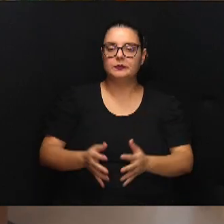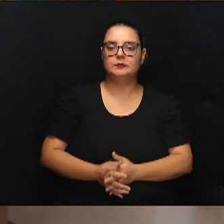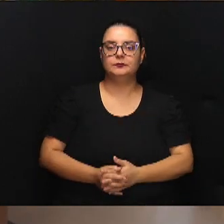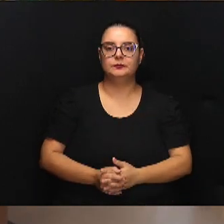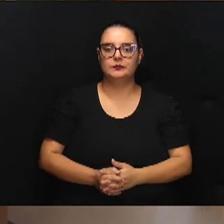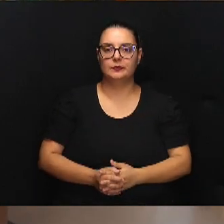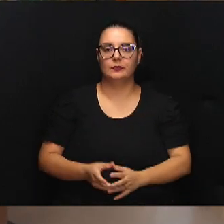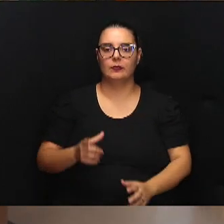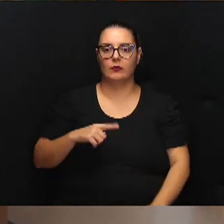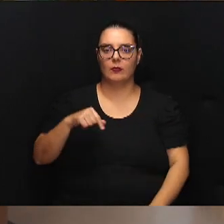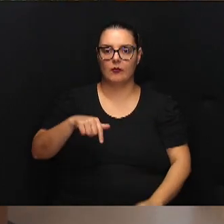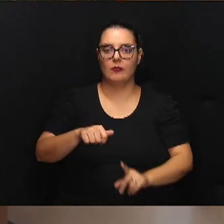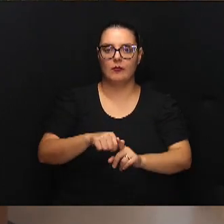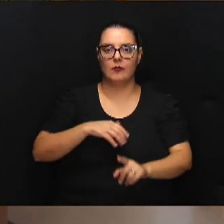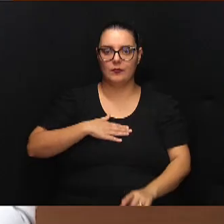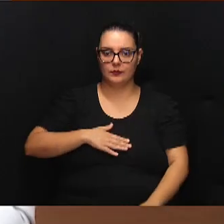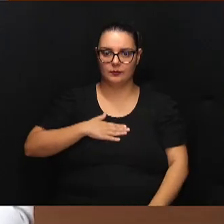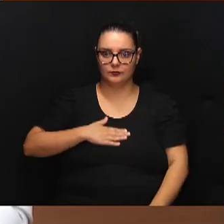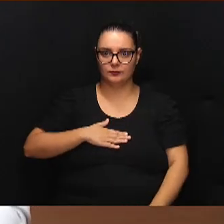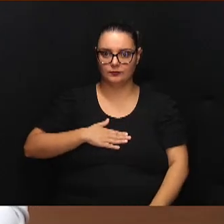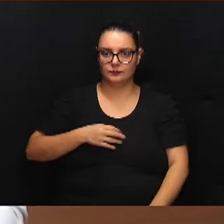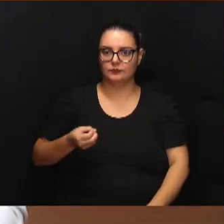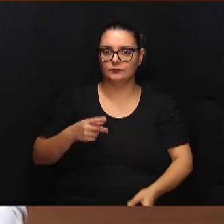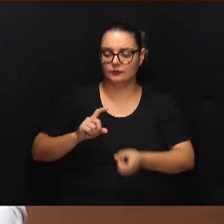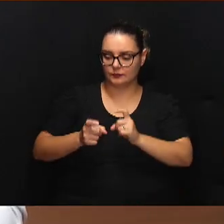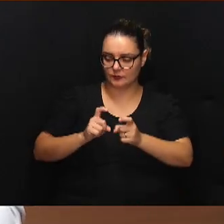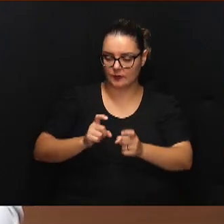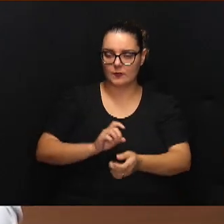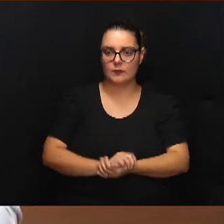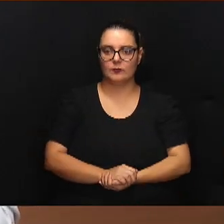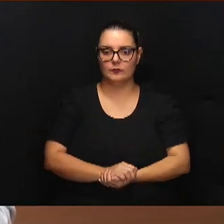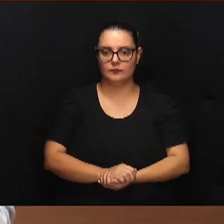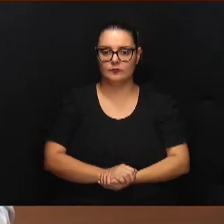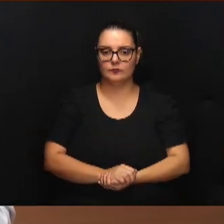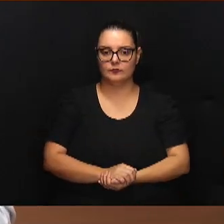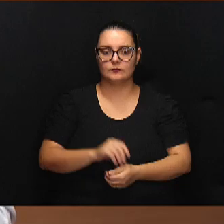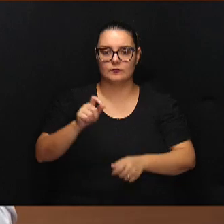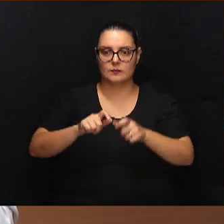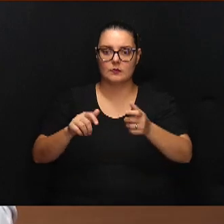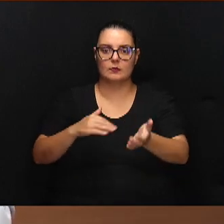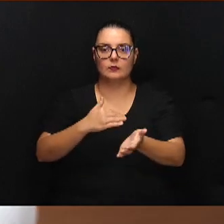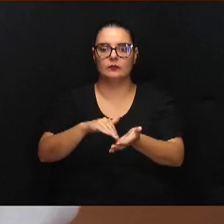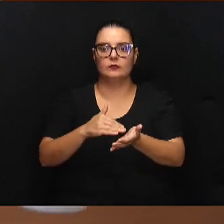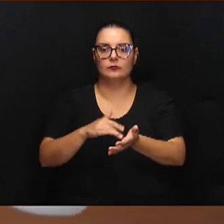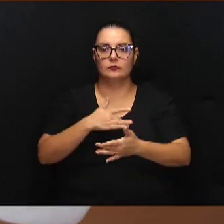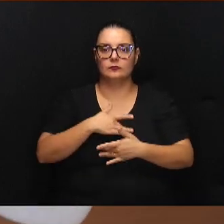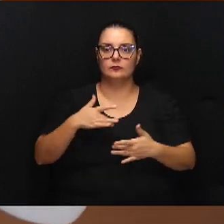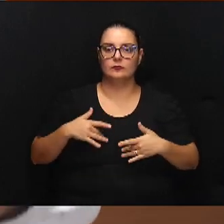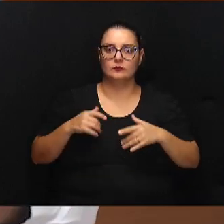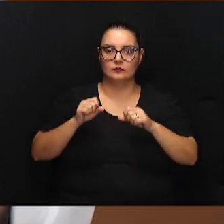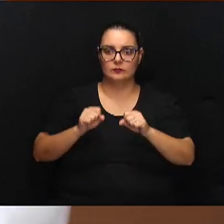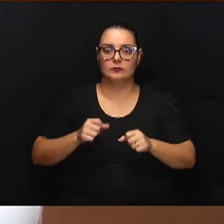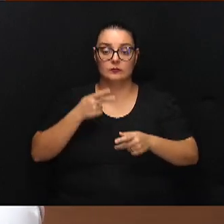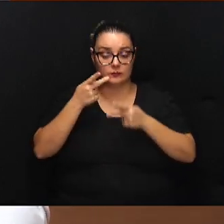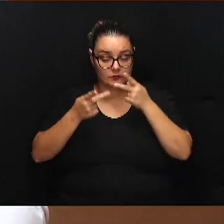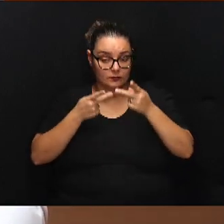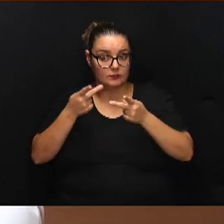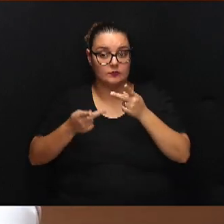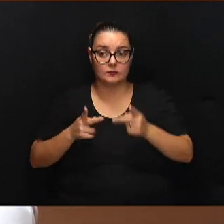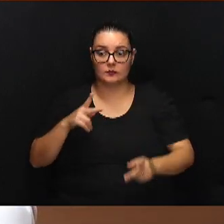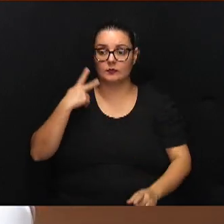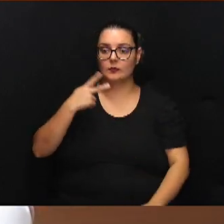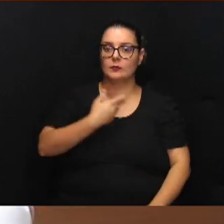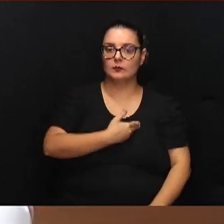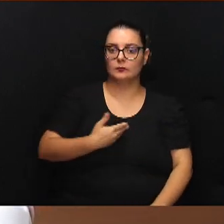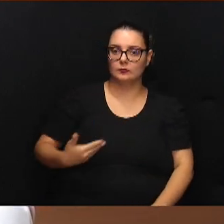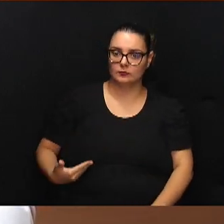temos agora, em agosto, uma nova reunião junto com o pessoal da Secretaria de Saúde para a gente falar das políticas